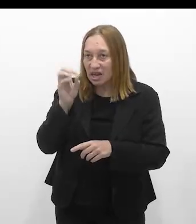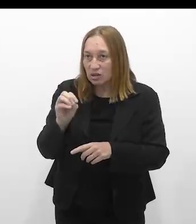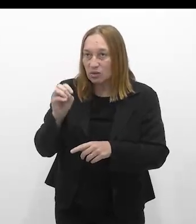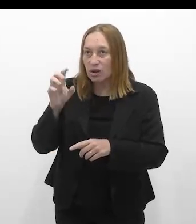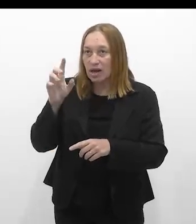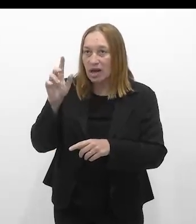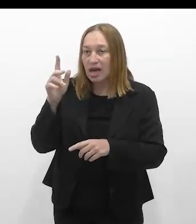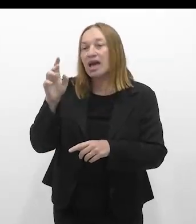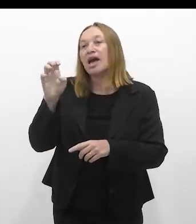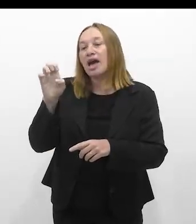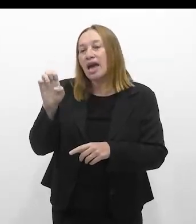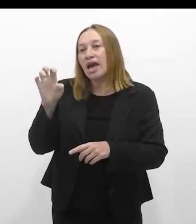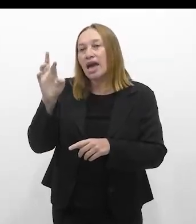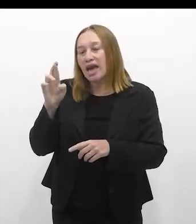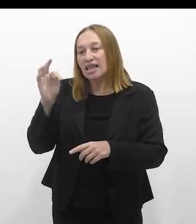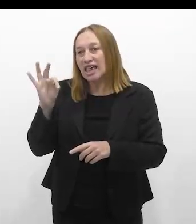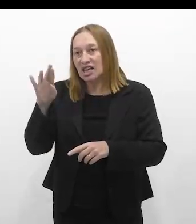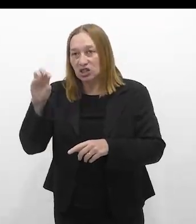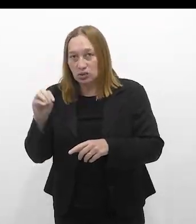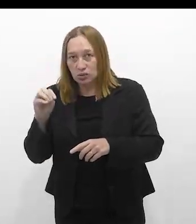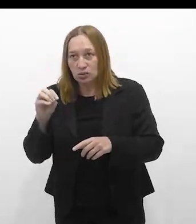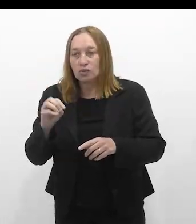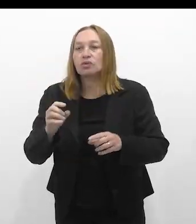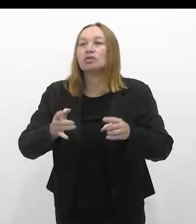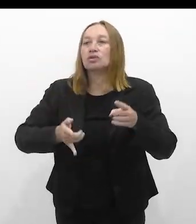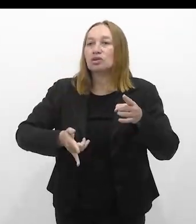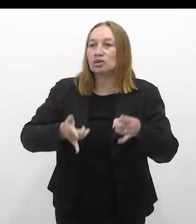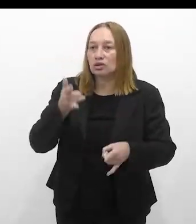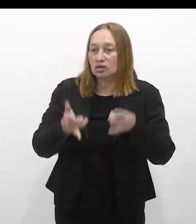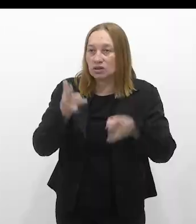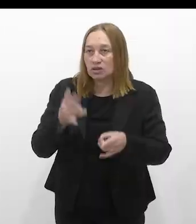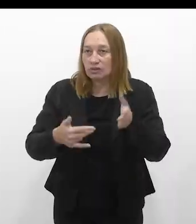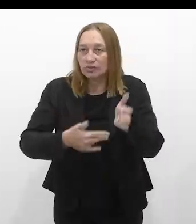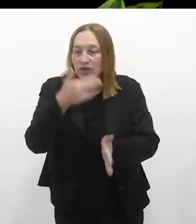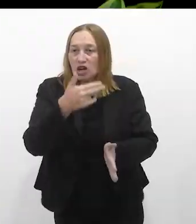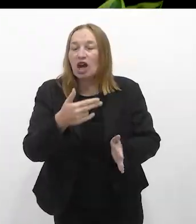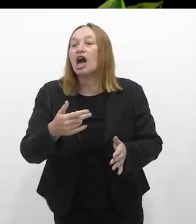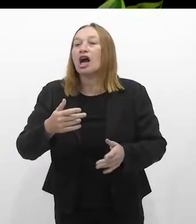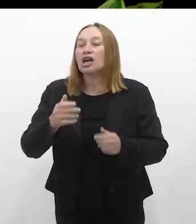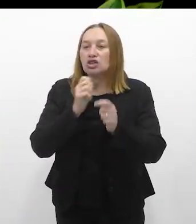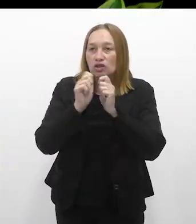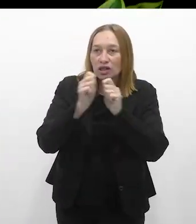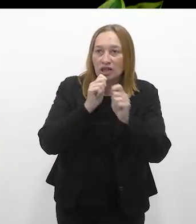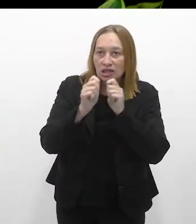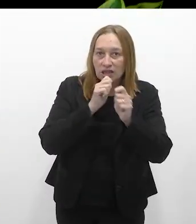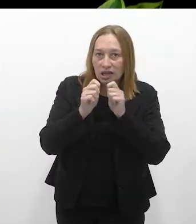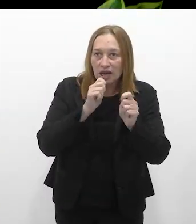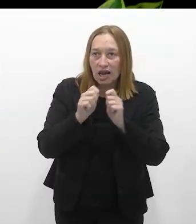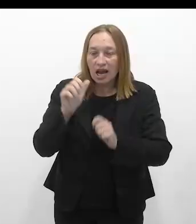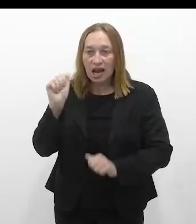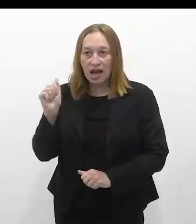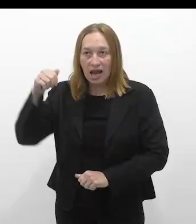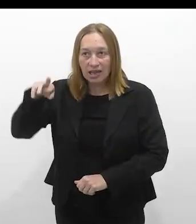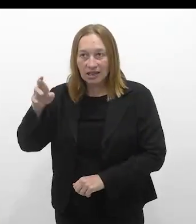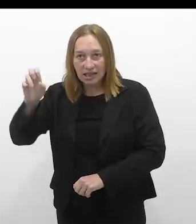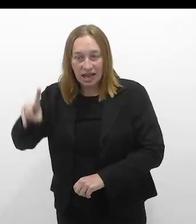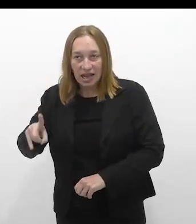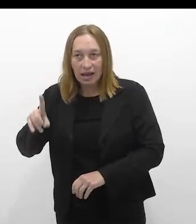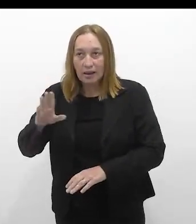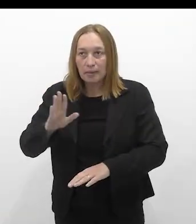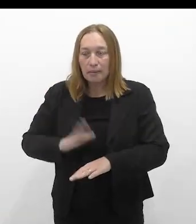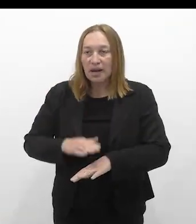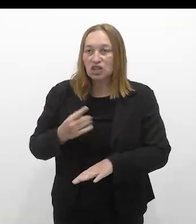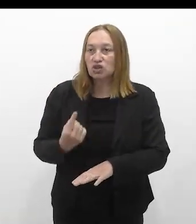em endometriose e cirurgia robótica, e a jornalista e ativista Andréia Brígida, que há mais de